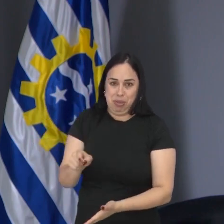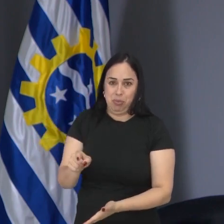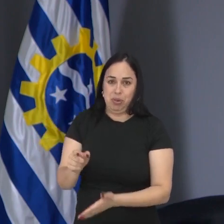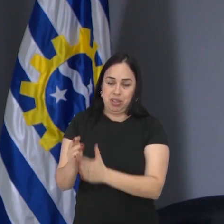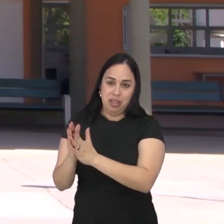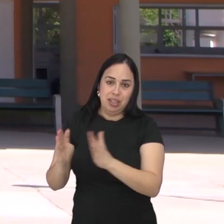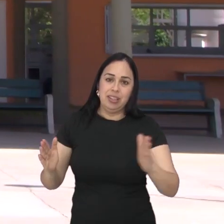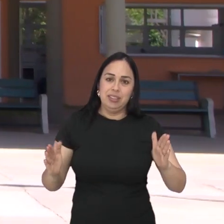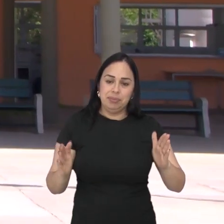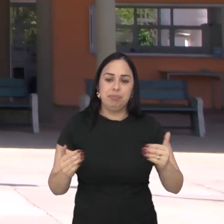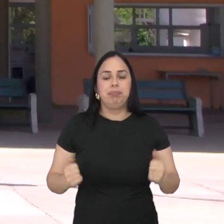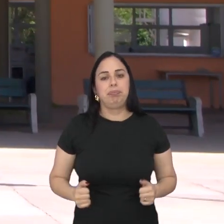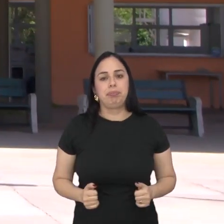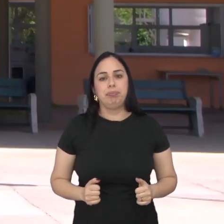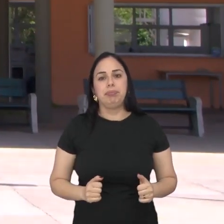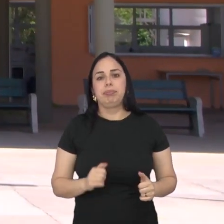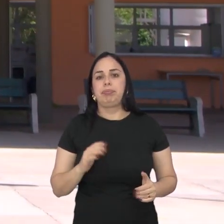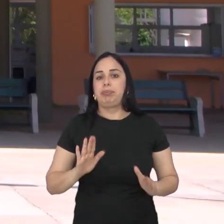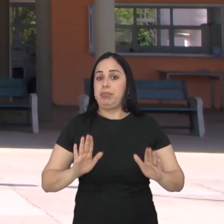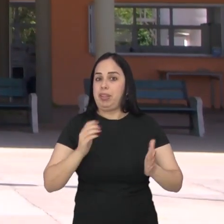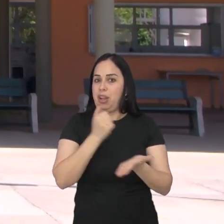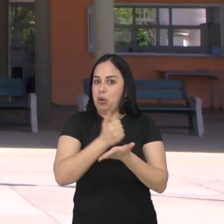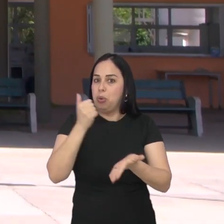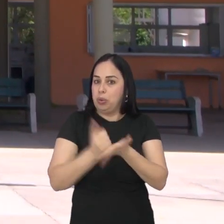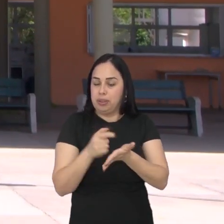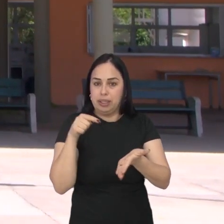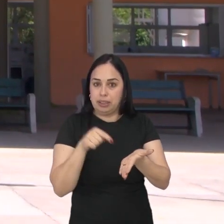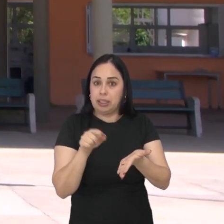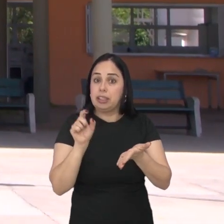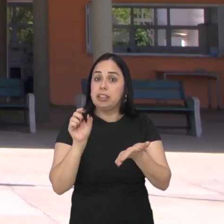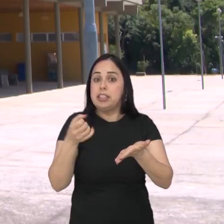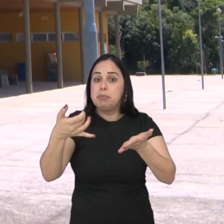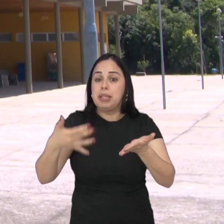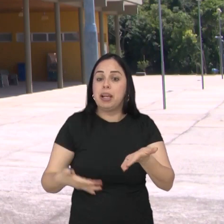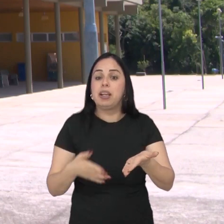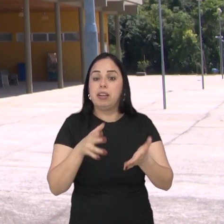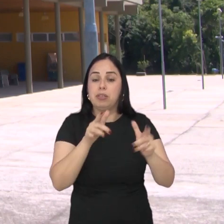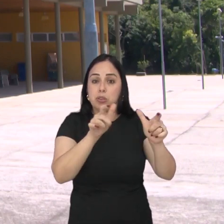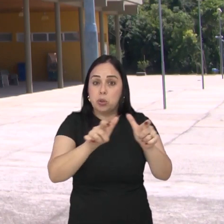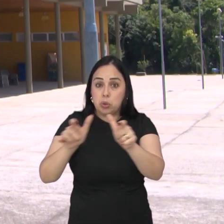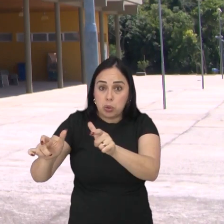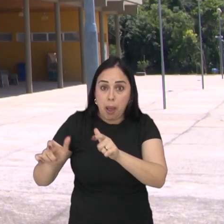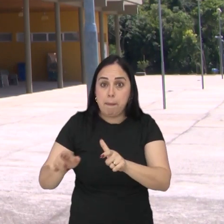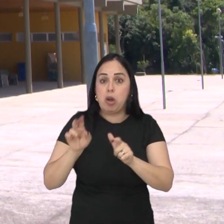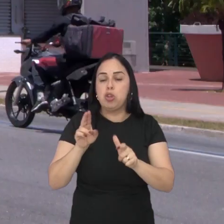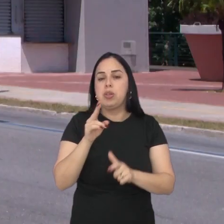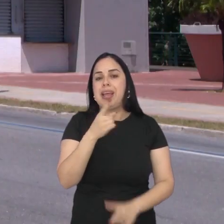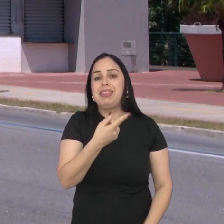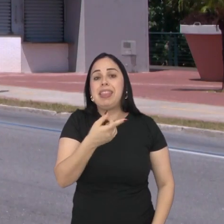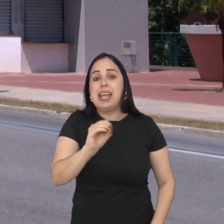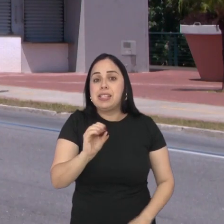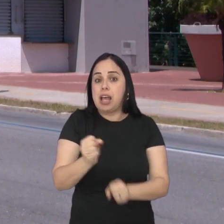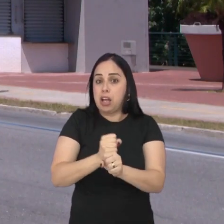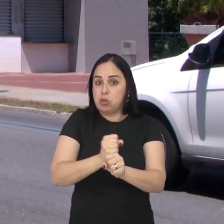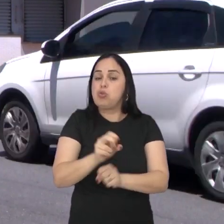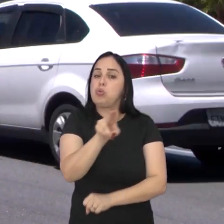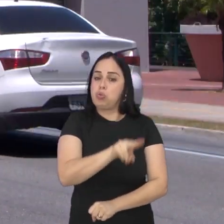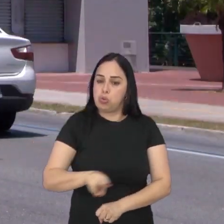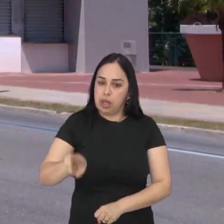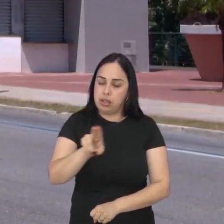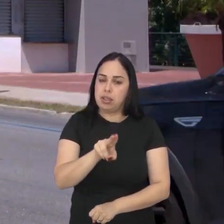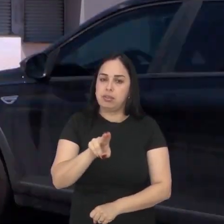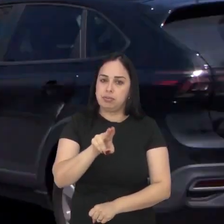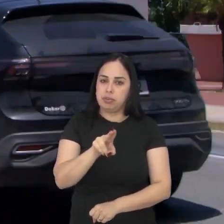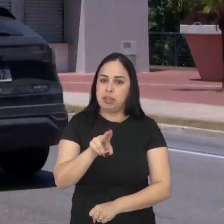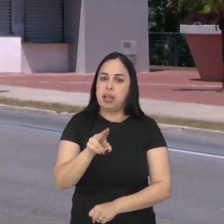ser o vencedor. O contrato de concessão dos quiosques prevê o uso dos espaços por 10 anos. Os locais irão funcionar